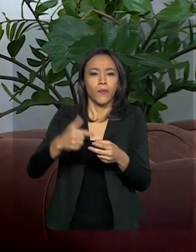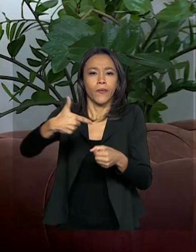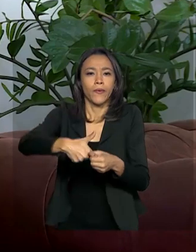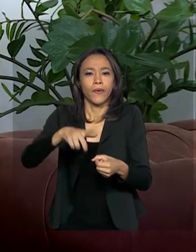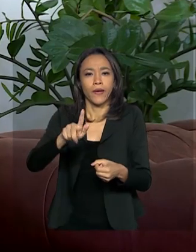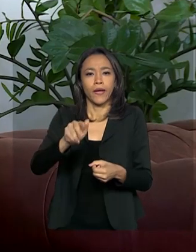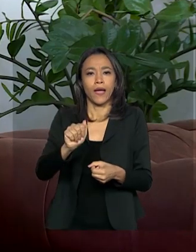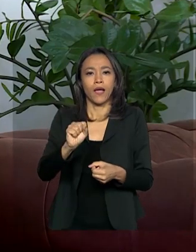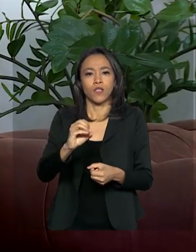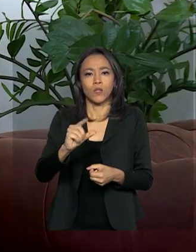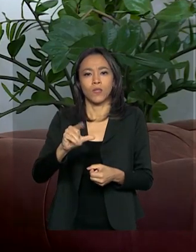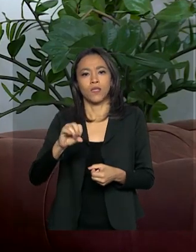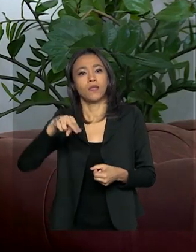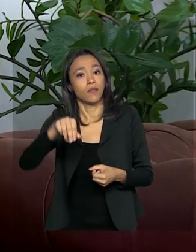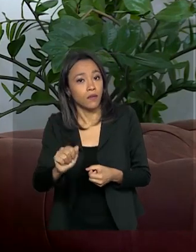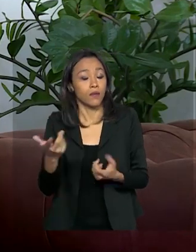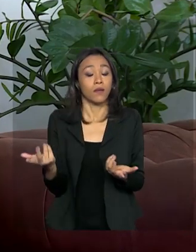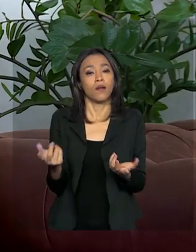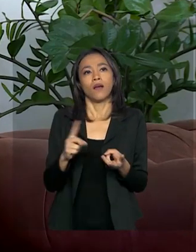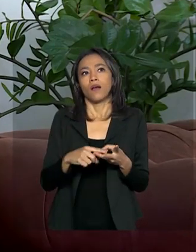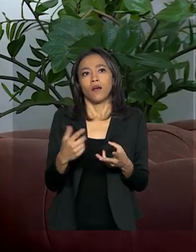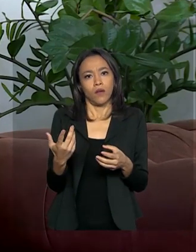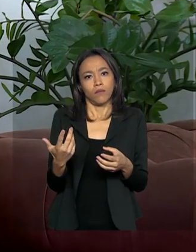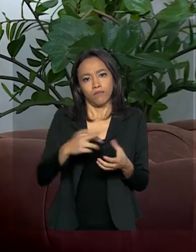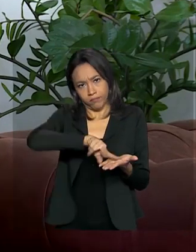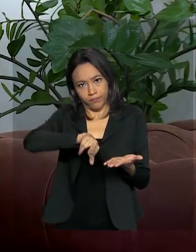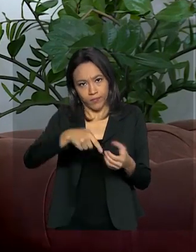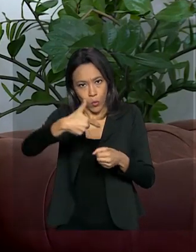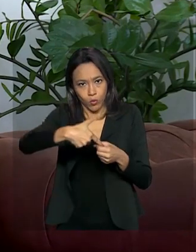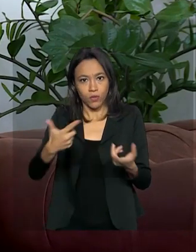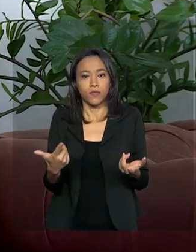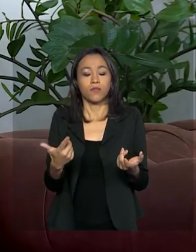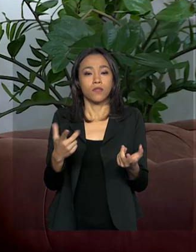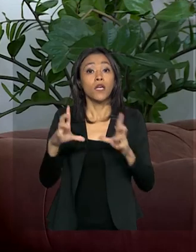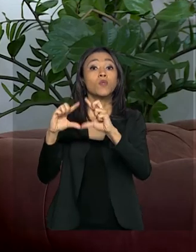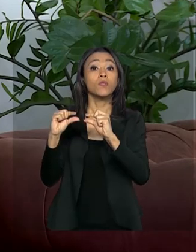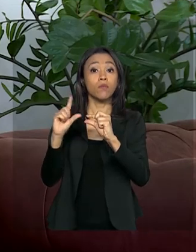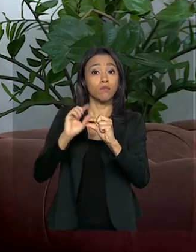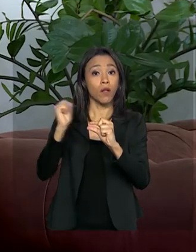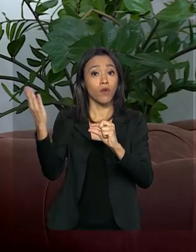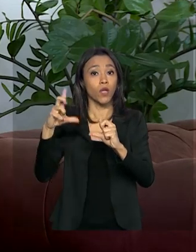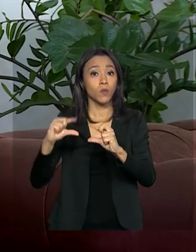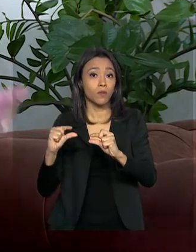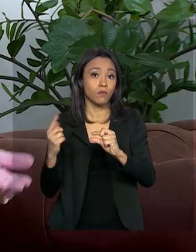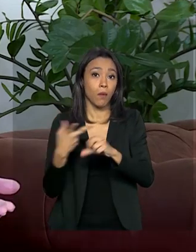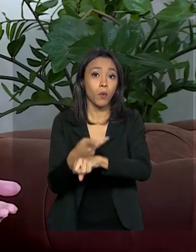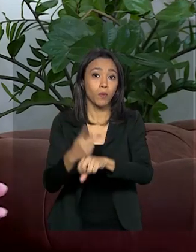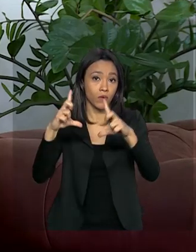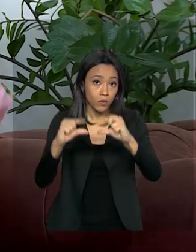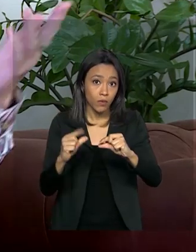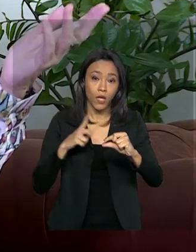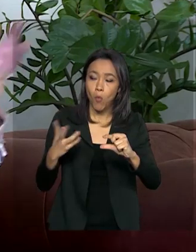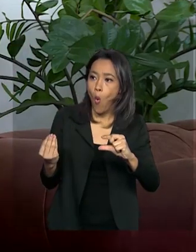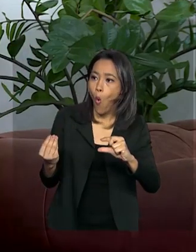a nina enfim esse por combustíveis é diminuir muito então hoje nós temos o